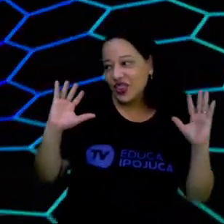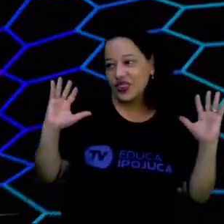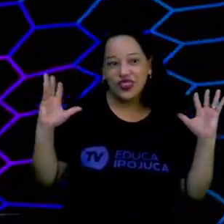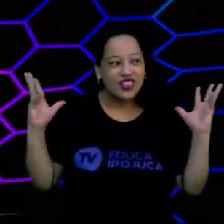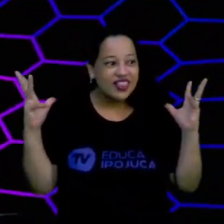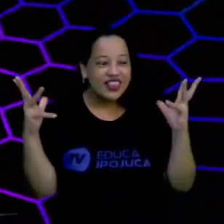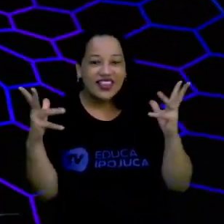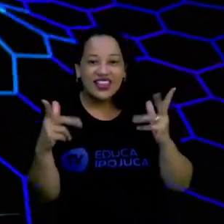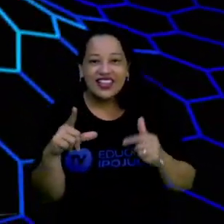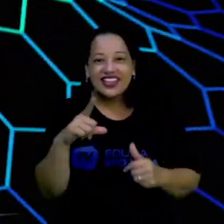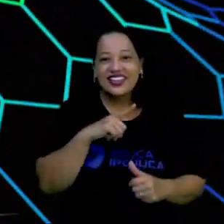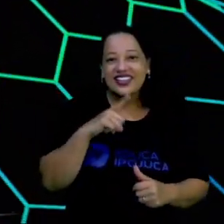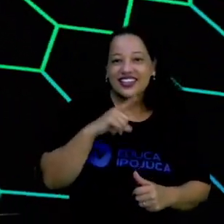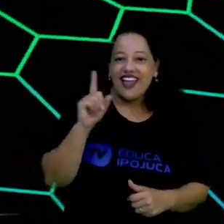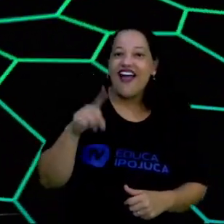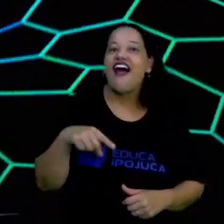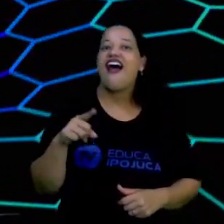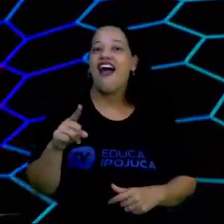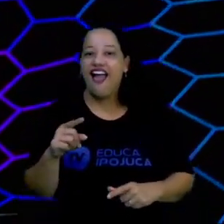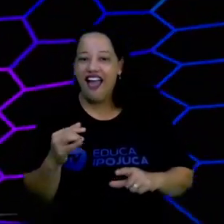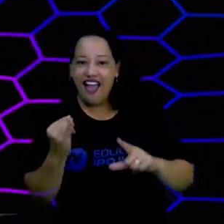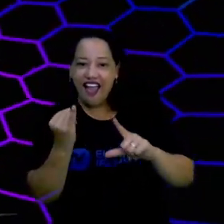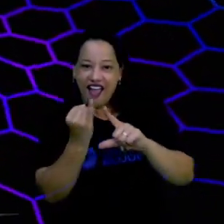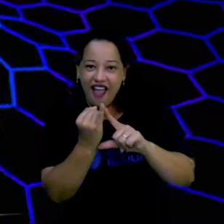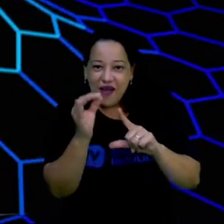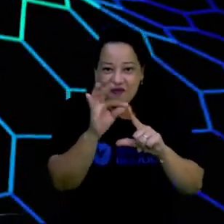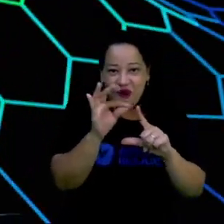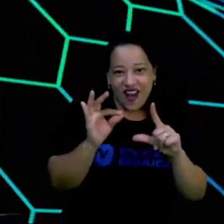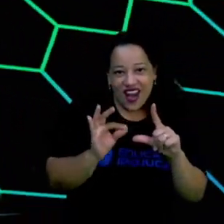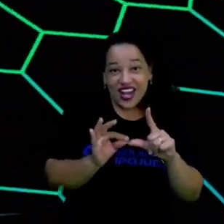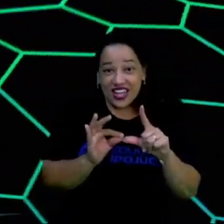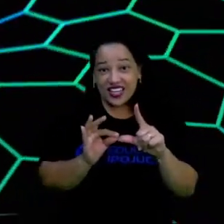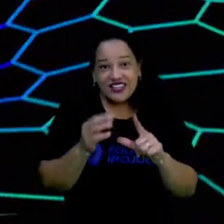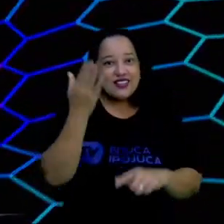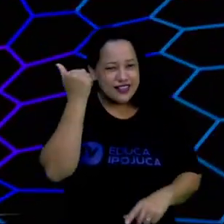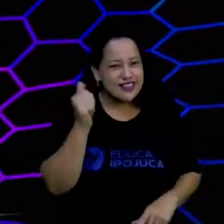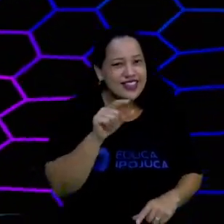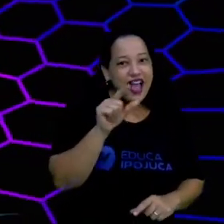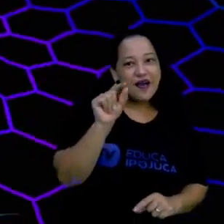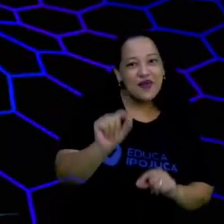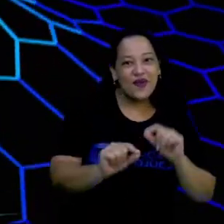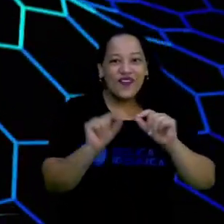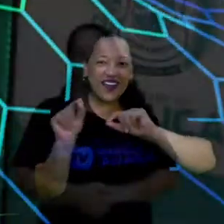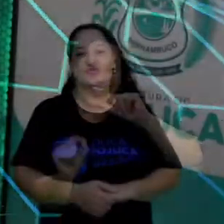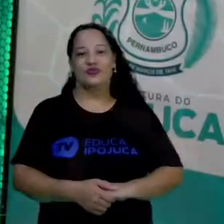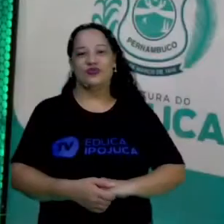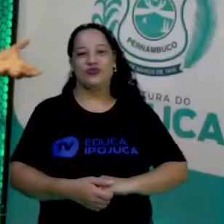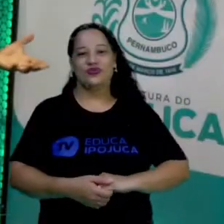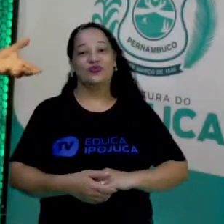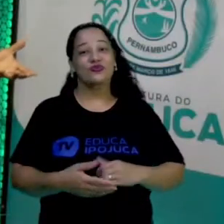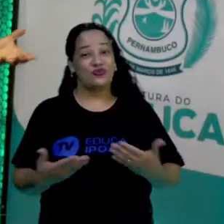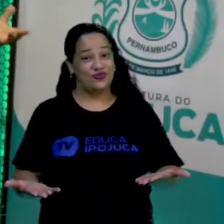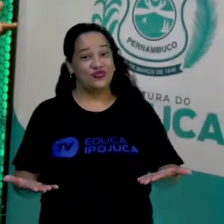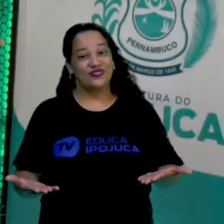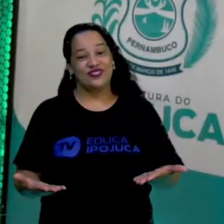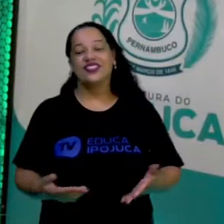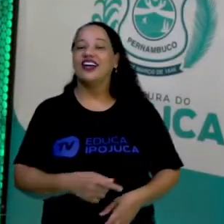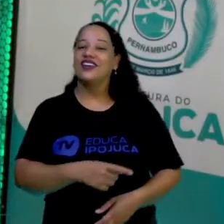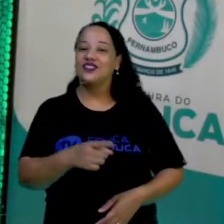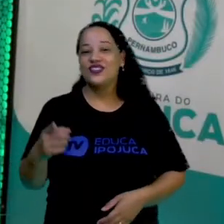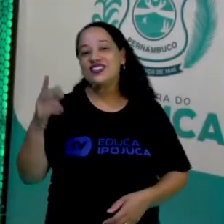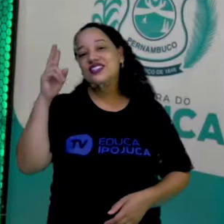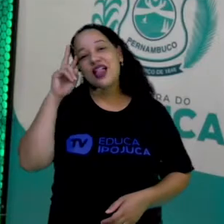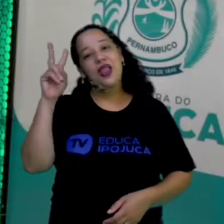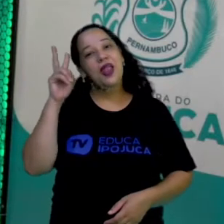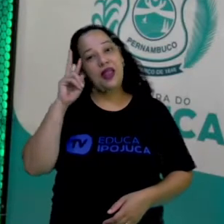de polígonos. Você já ouviu falar o que é um polígono? Opa! Olha aí! Você